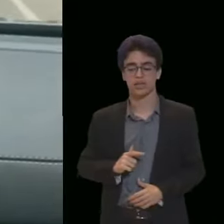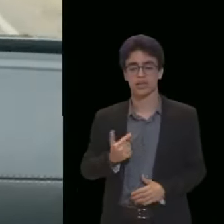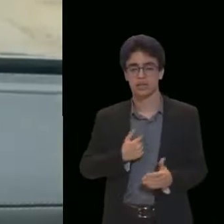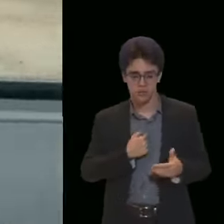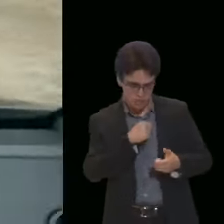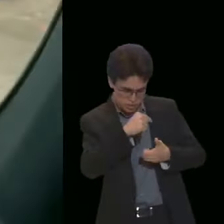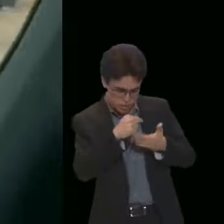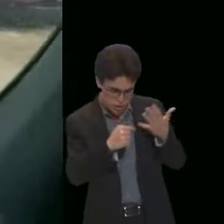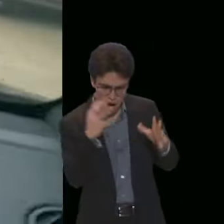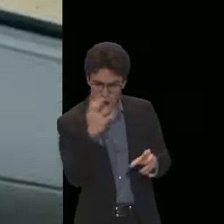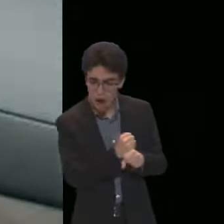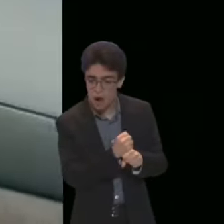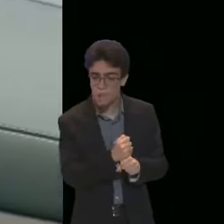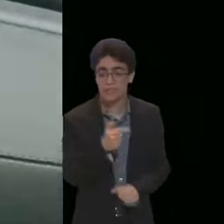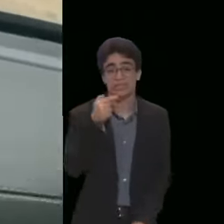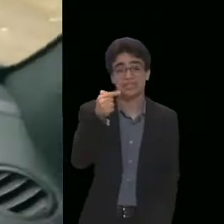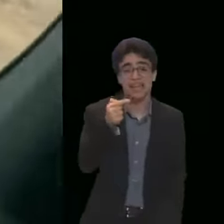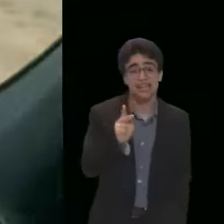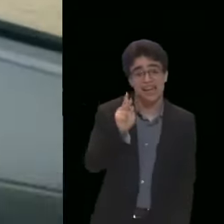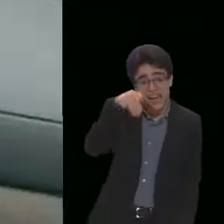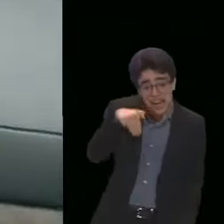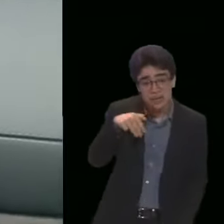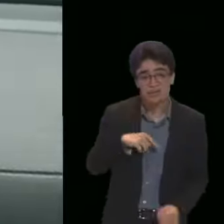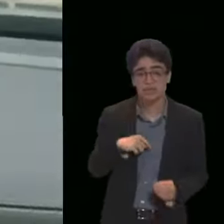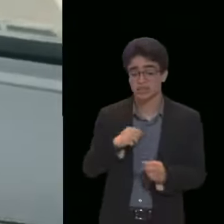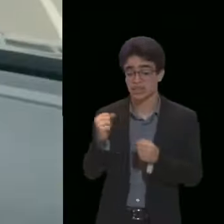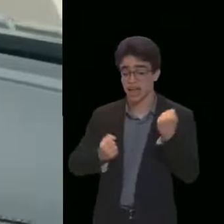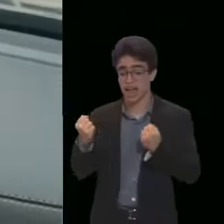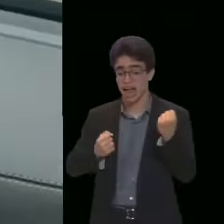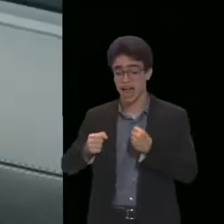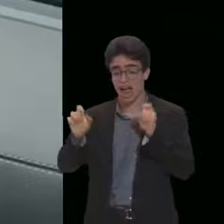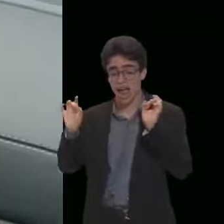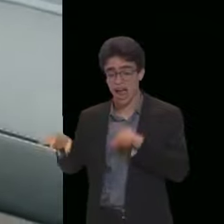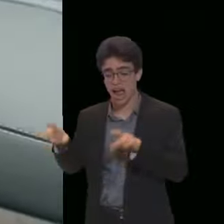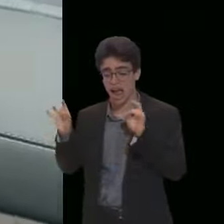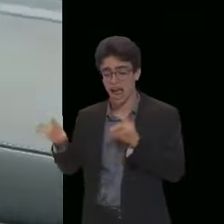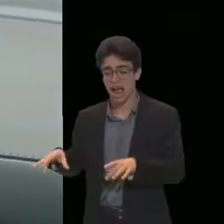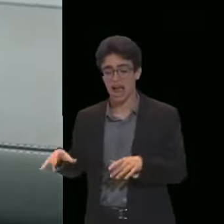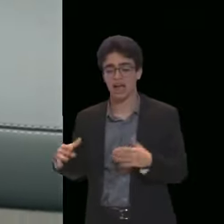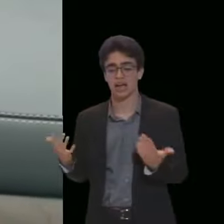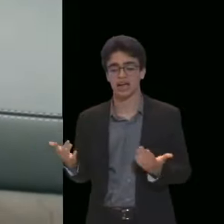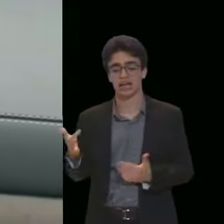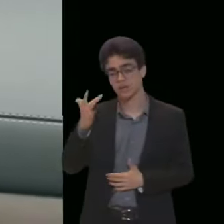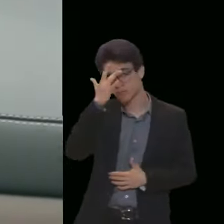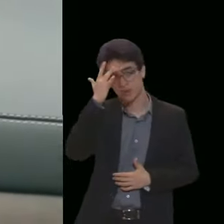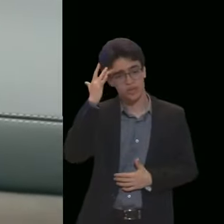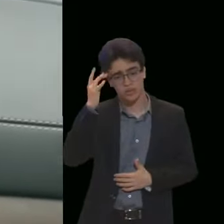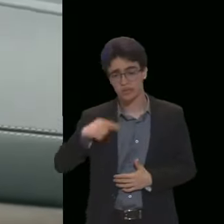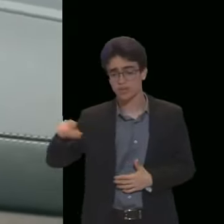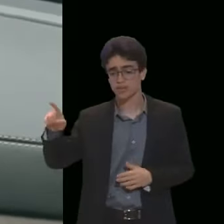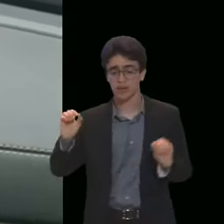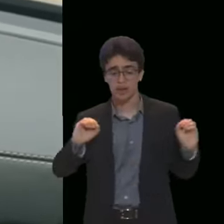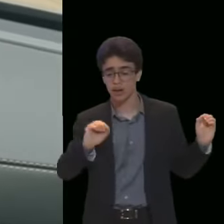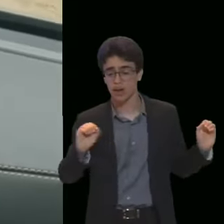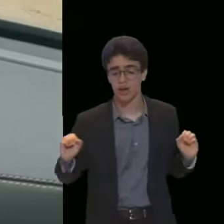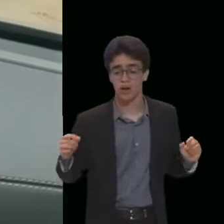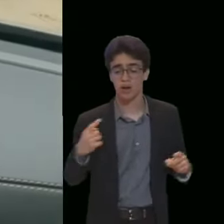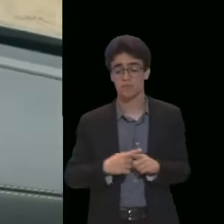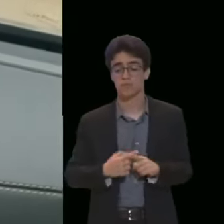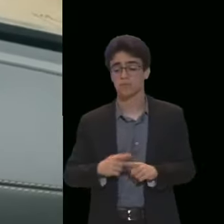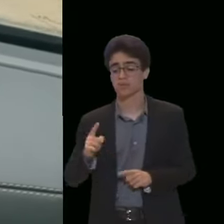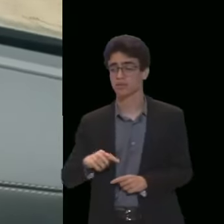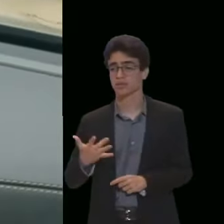marquei 7 quilômetros de carros abandonados. Pode ver carros bons, ninguém andava para canto nenhum, que tinha mais ou menos nesse